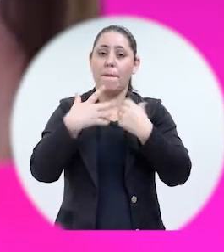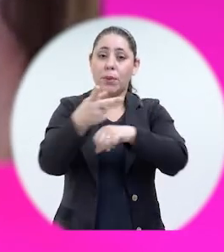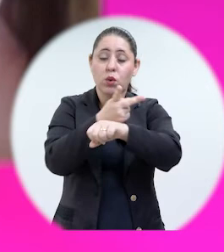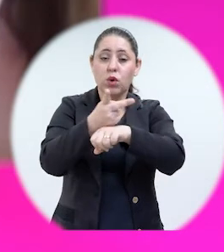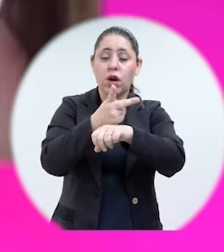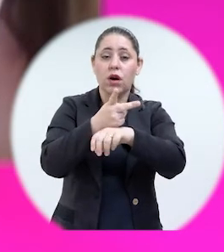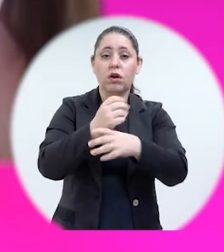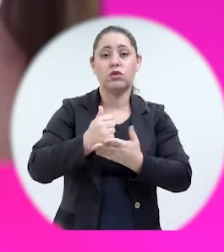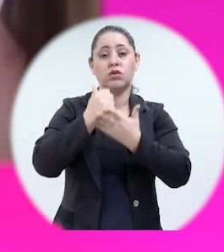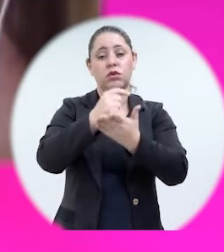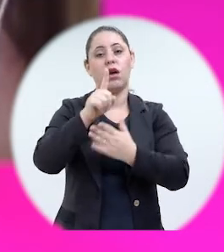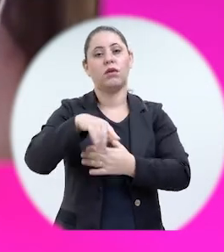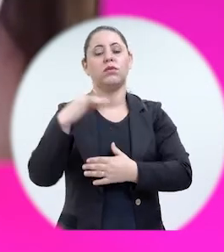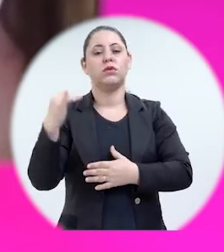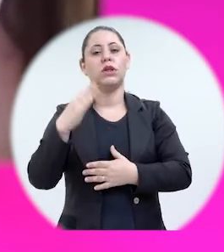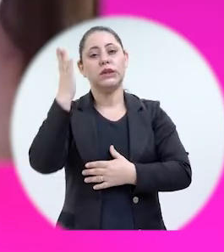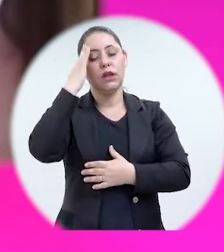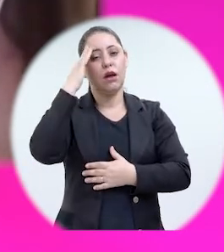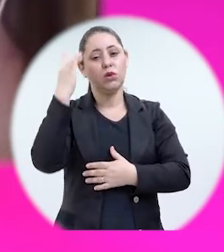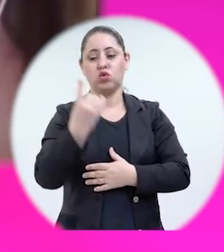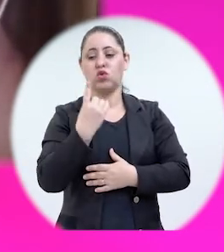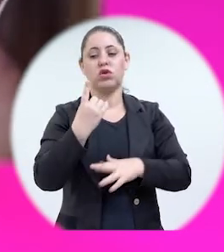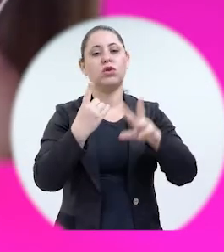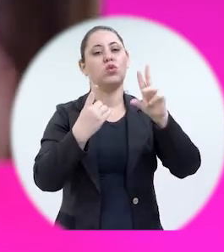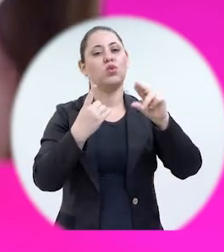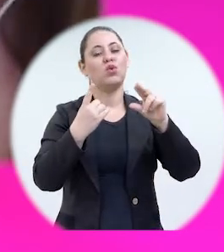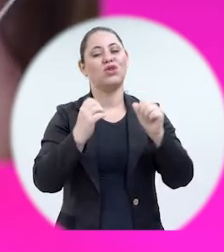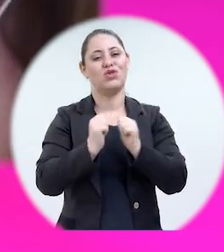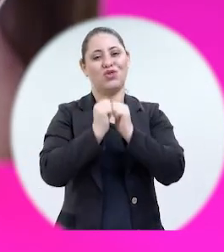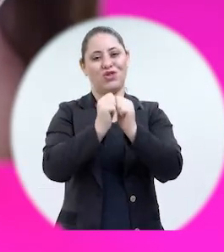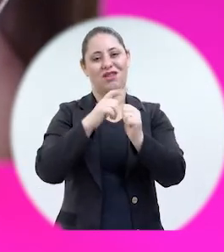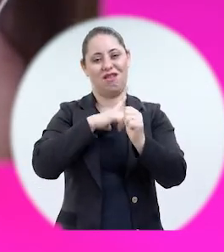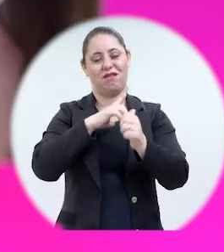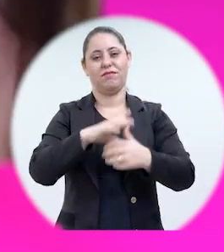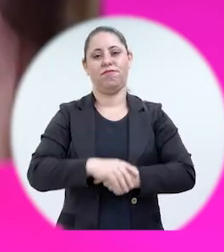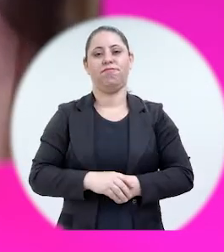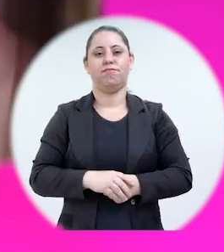busque ajuda. Saiba que não está sozinha.